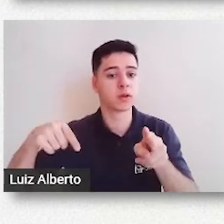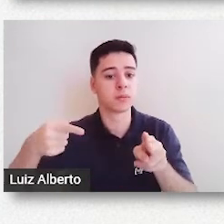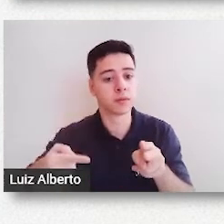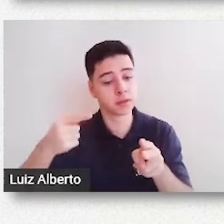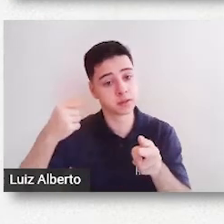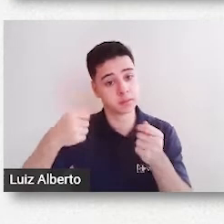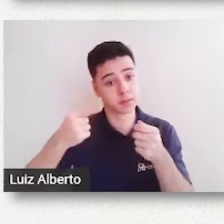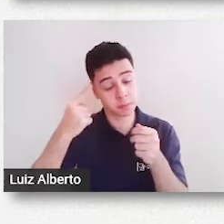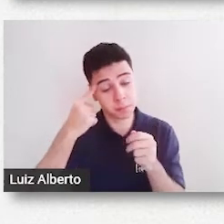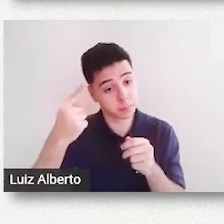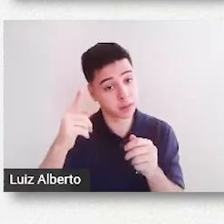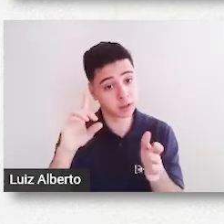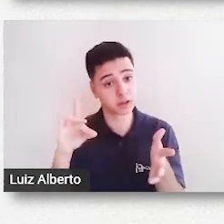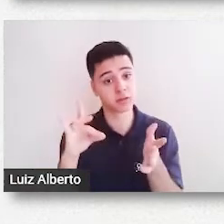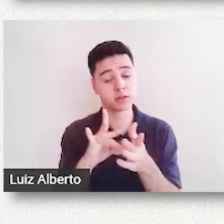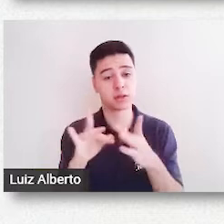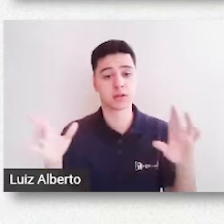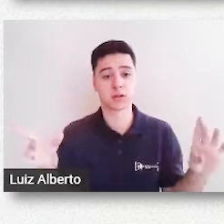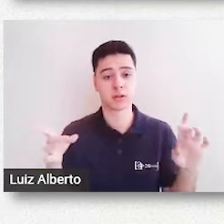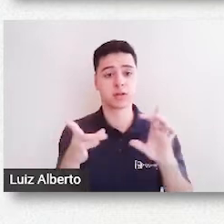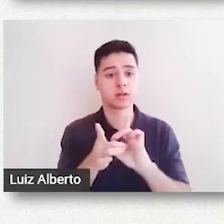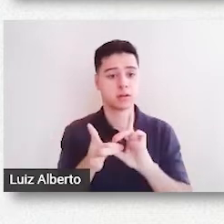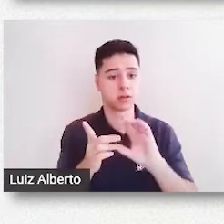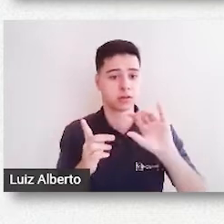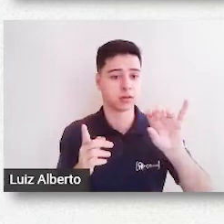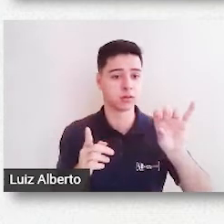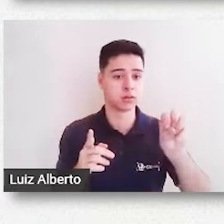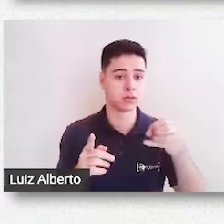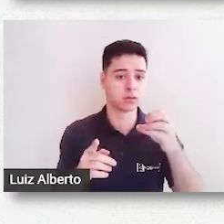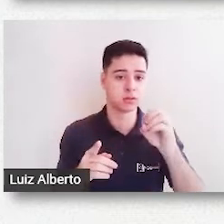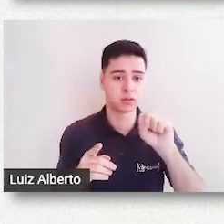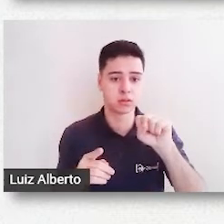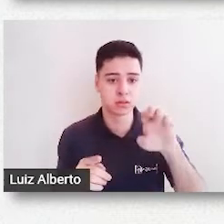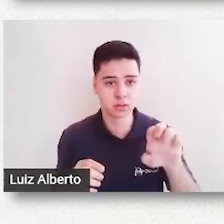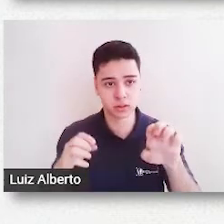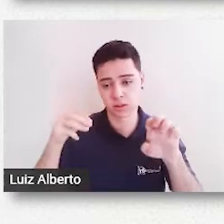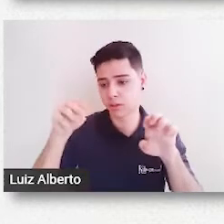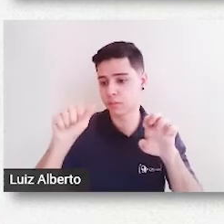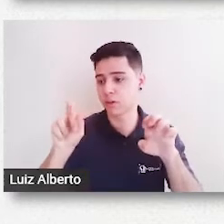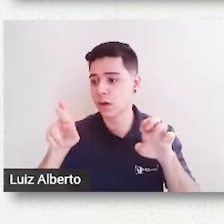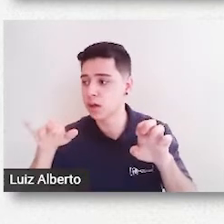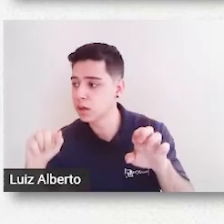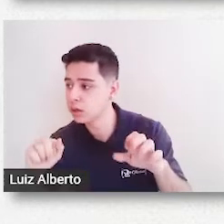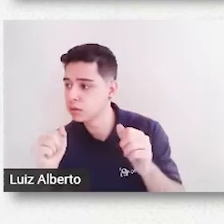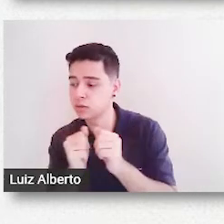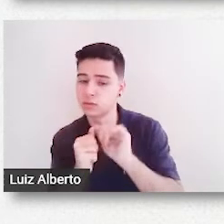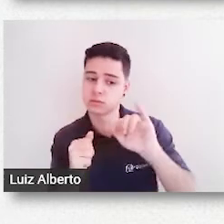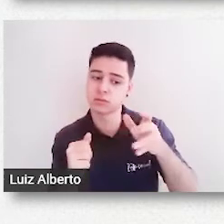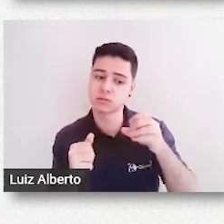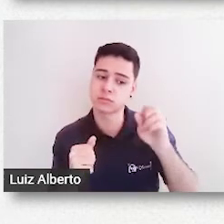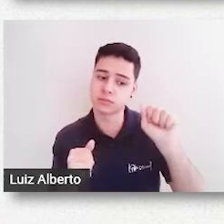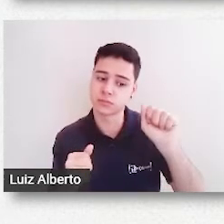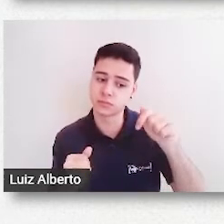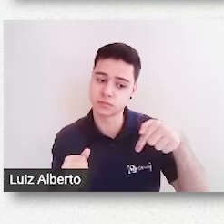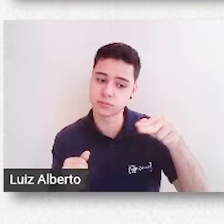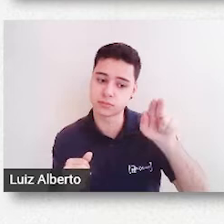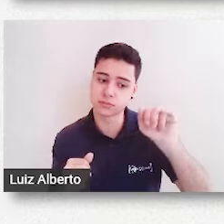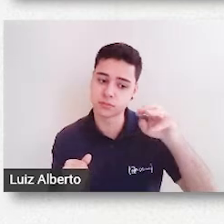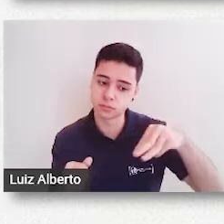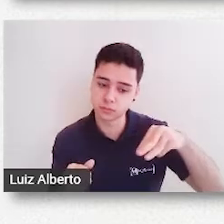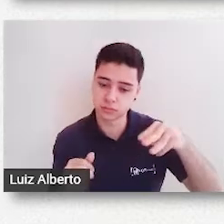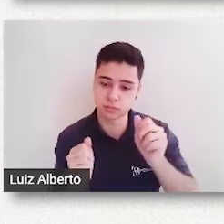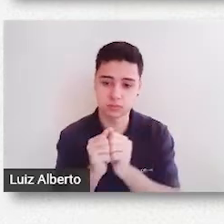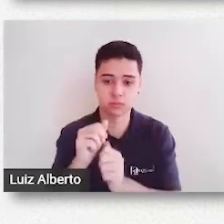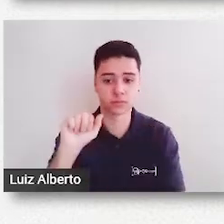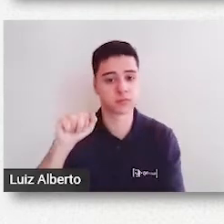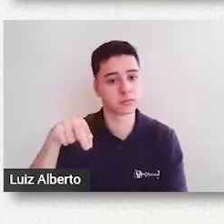na ligação de José e Maria e de Joaquim com Ana. Não é à toa que em algumas iconografias Joaquim aparece